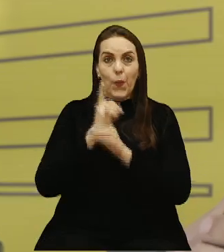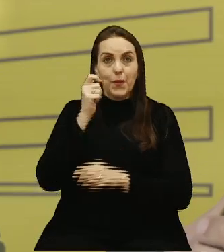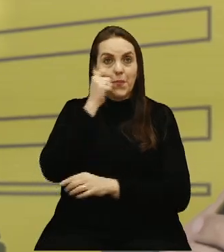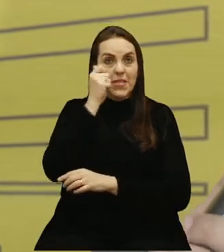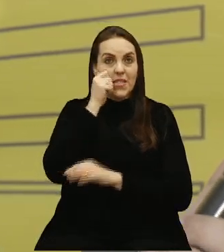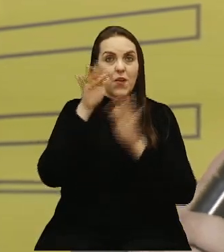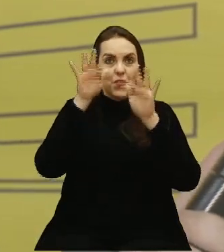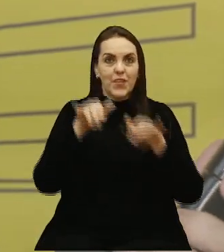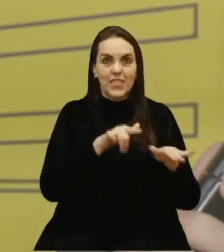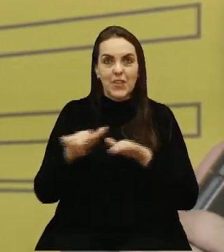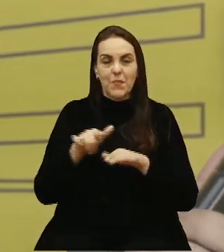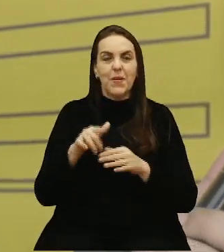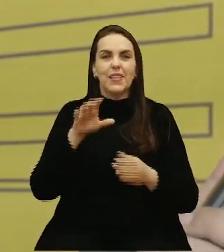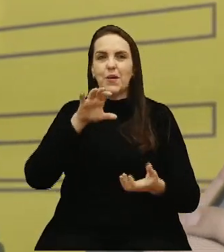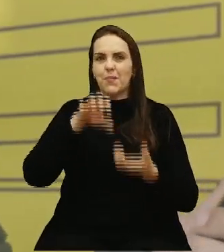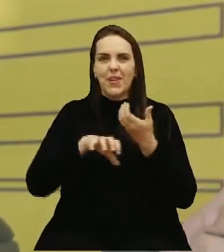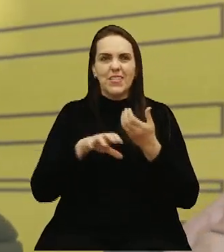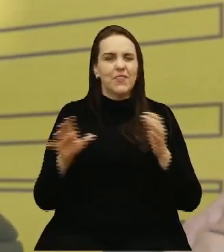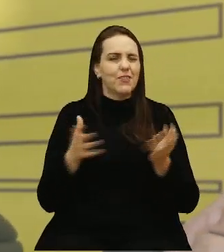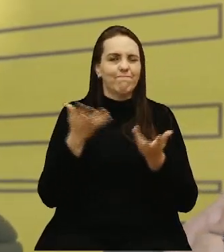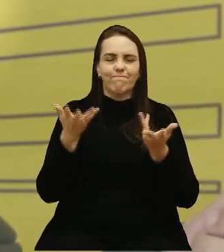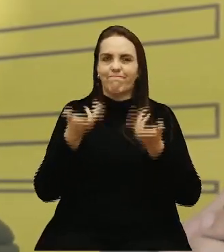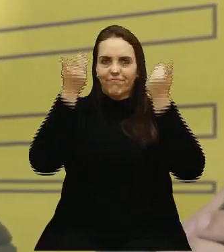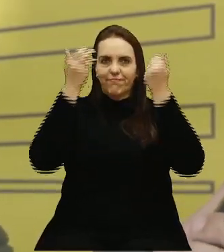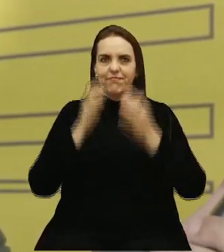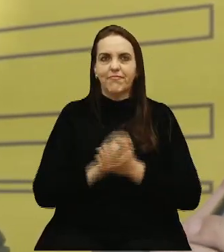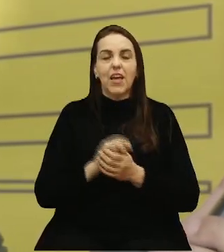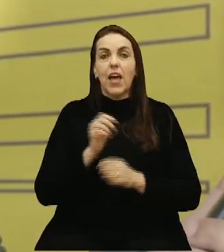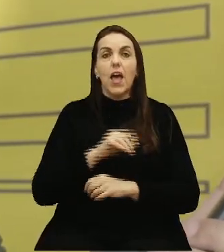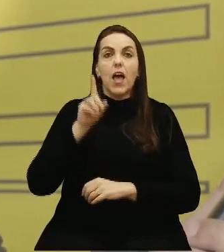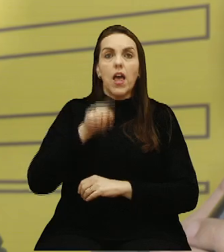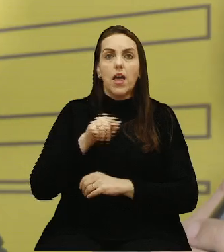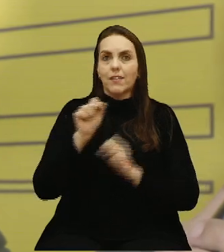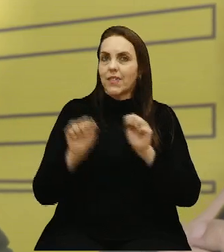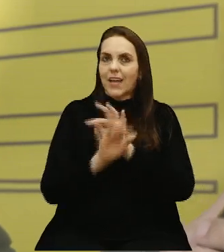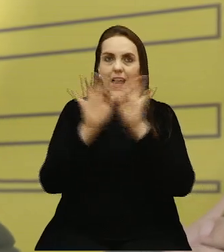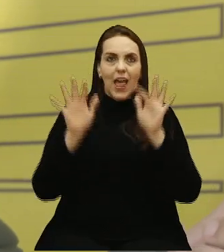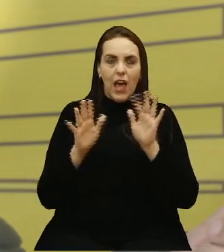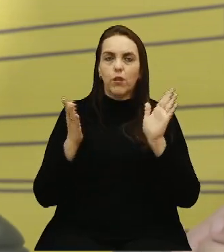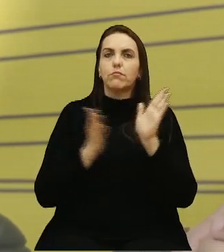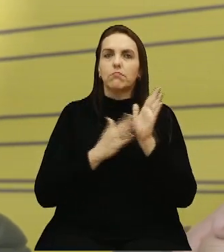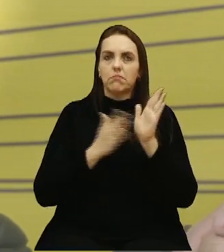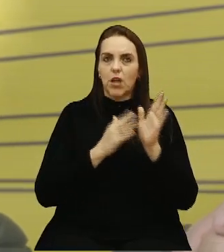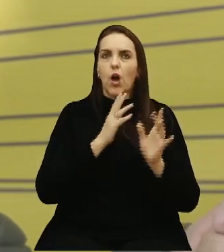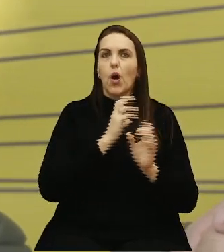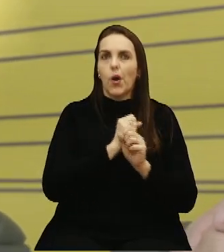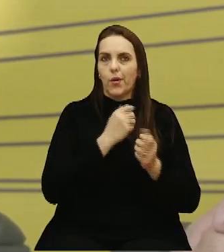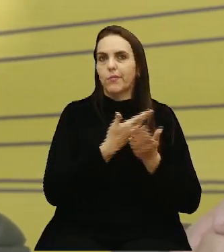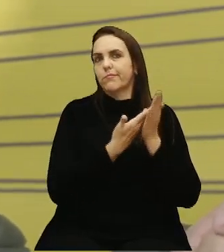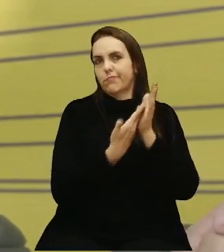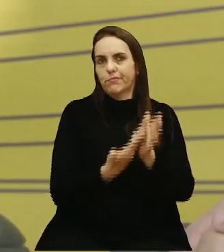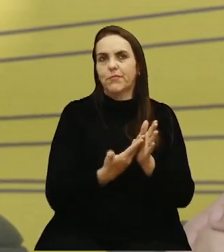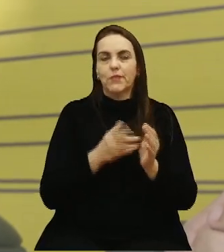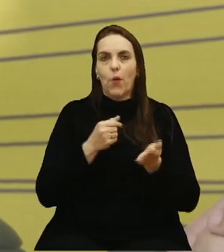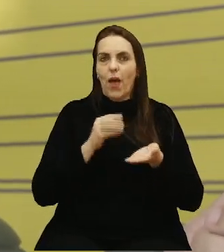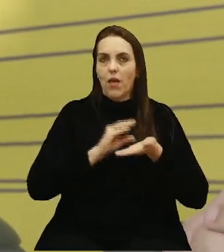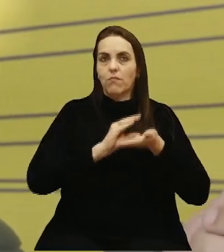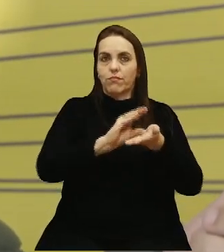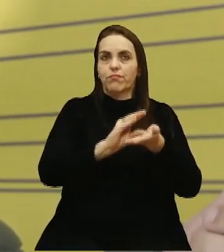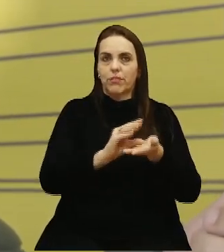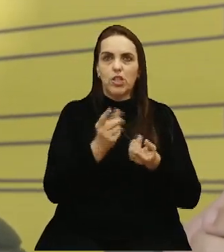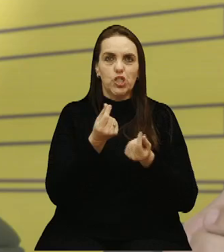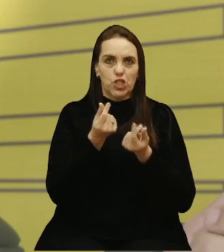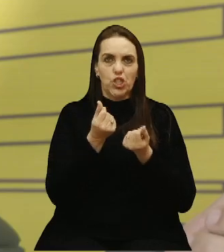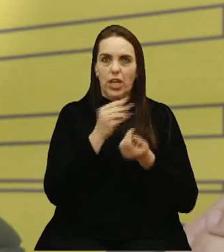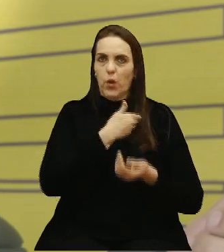semana em Brasília e foi sensacional. Então, isso é para deixar claro uma prestação de contas para a população, que não é um recurso público que está sendo investido,